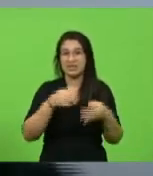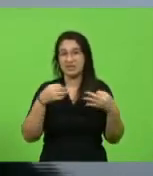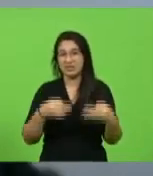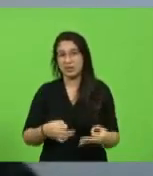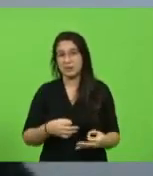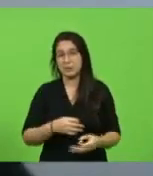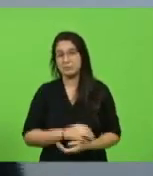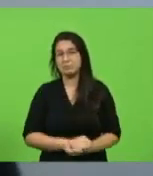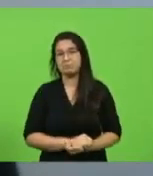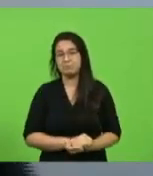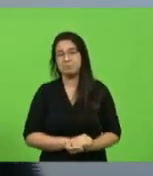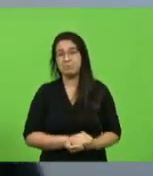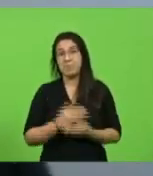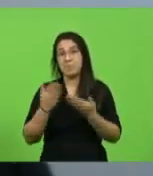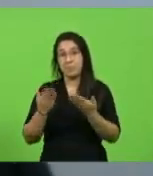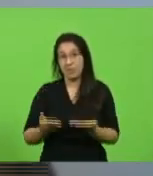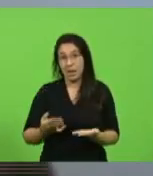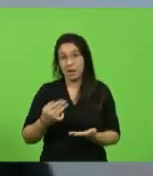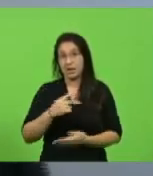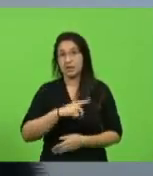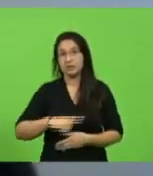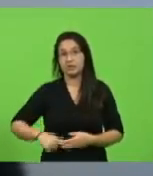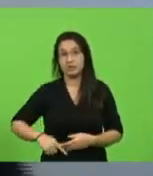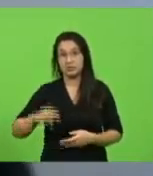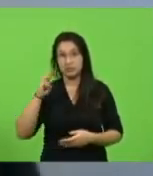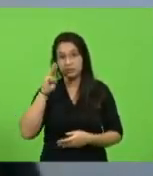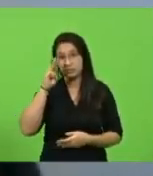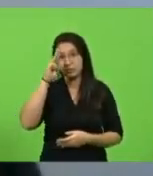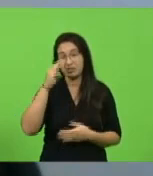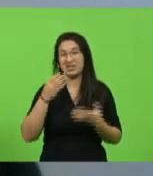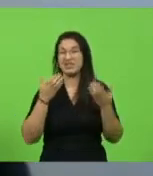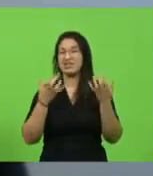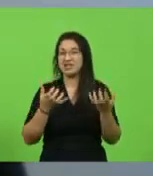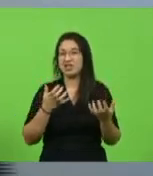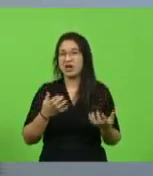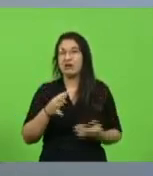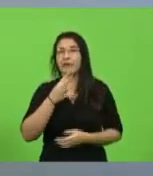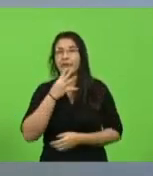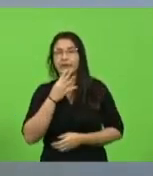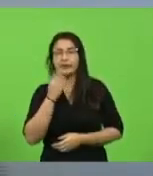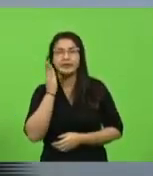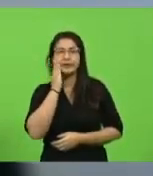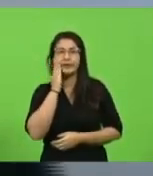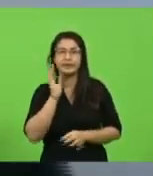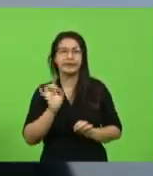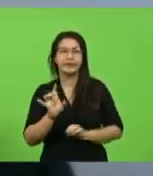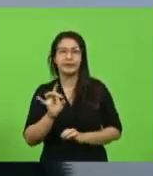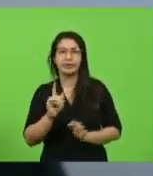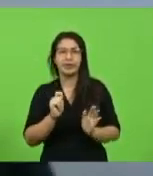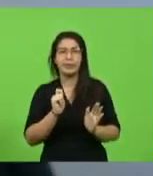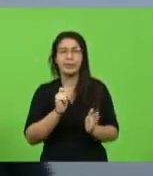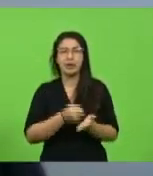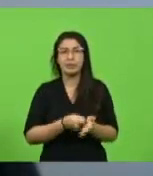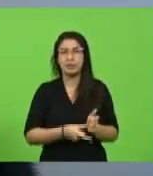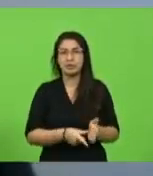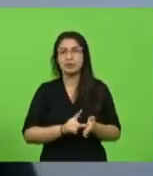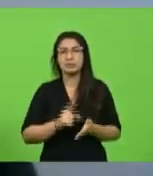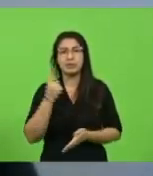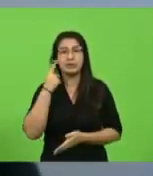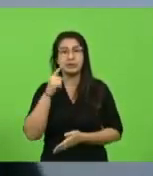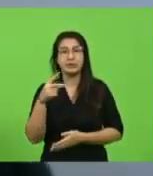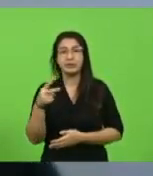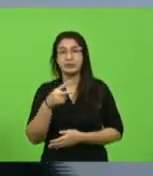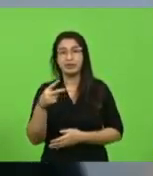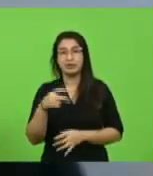que o senhor Carlos Moisés insiste tanto na narrativa que tomou conhecimento do pagamento antecipado apenas no dia 22 do